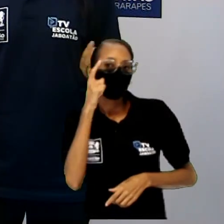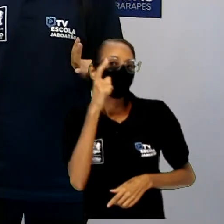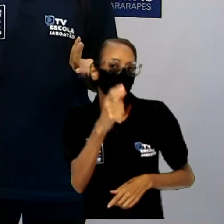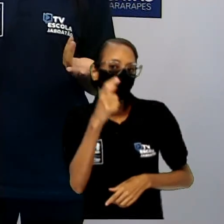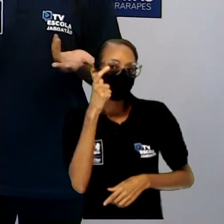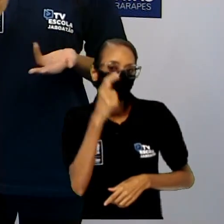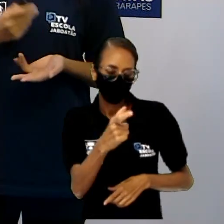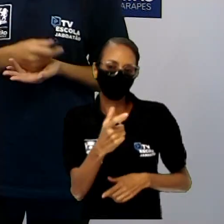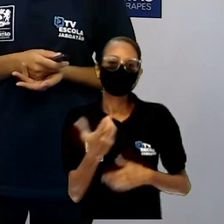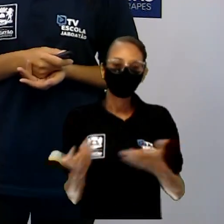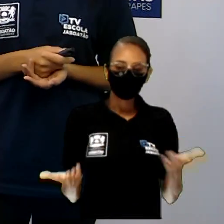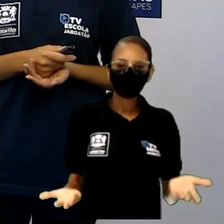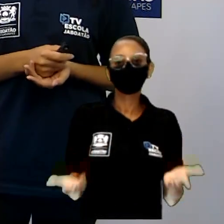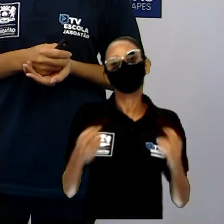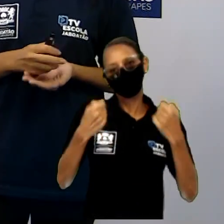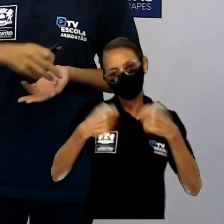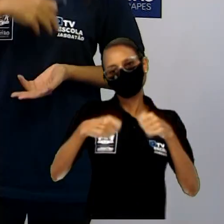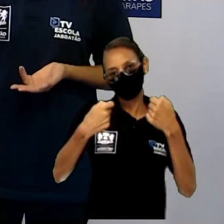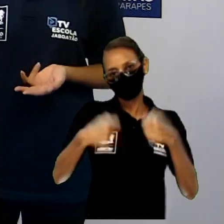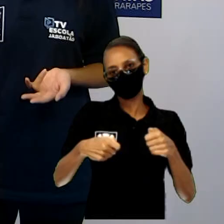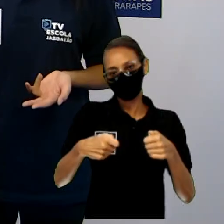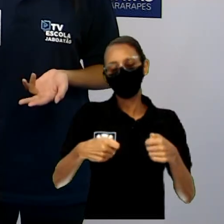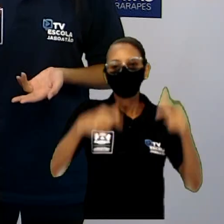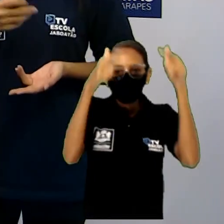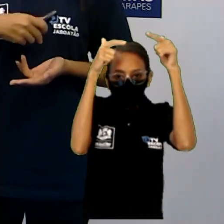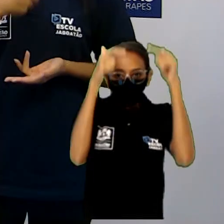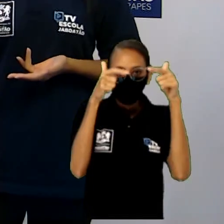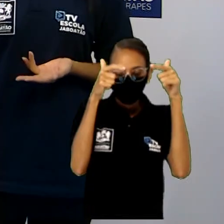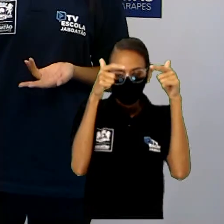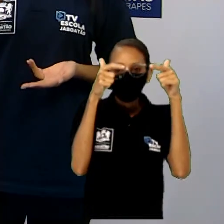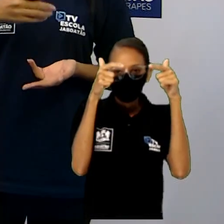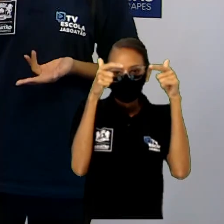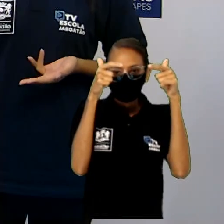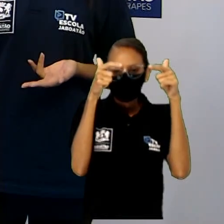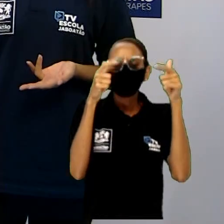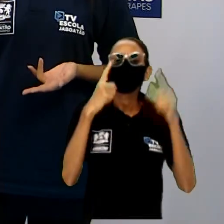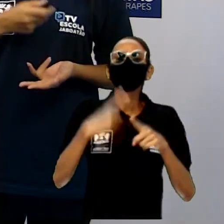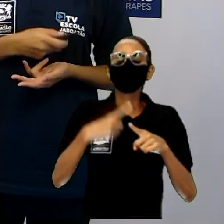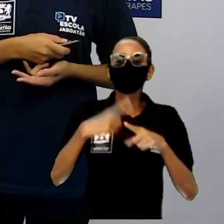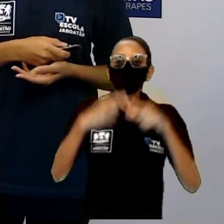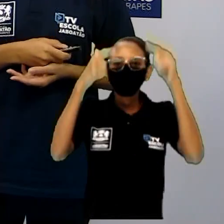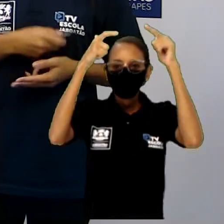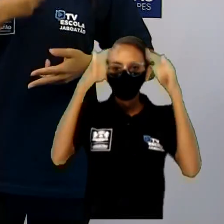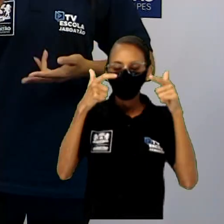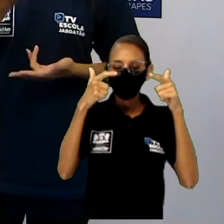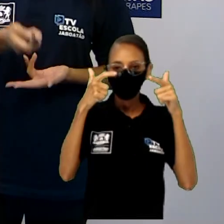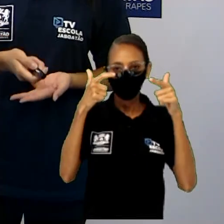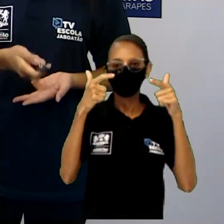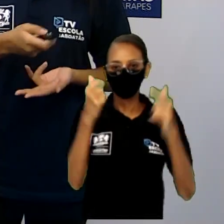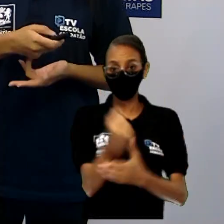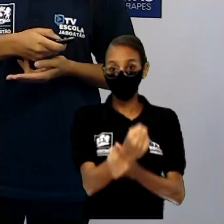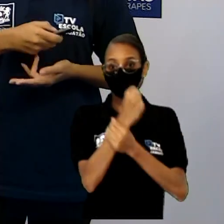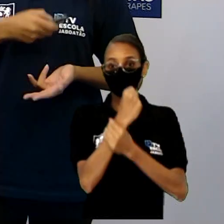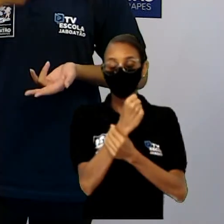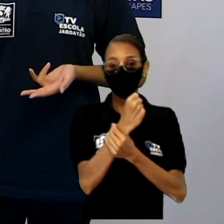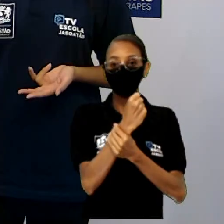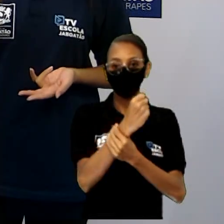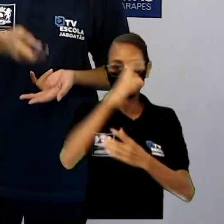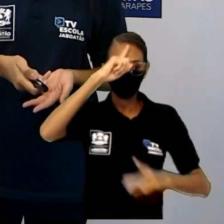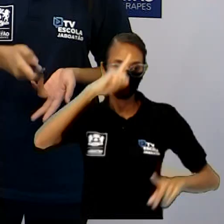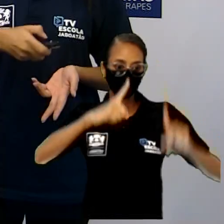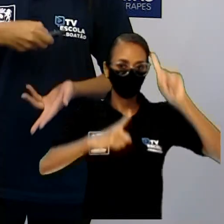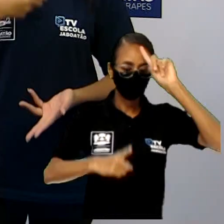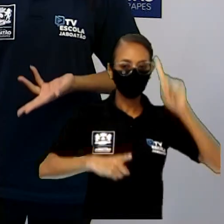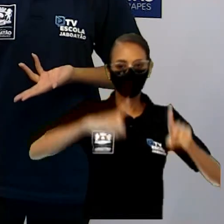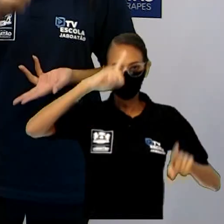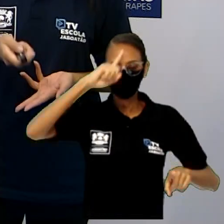se proteger. Então por isso que eles criaram ali os reinados, porque um rei, a figura de um rei, conseguiria governar de maneira mais